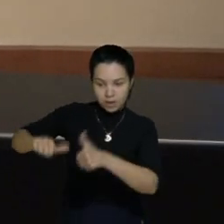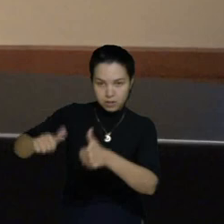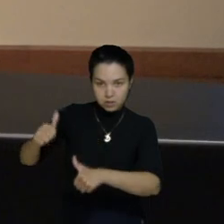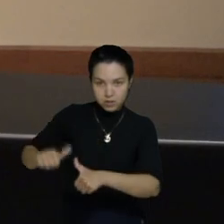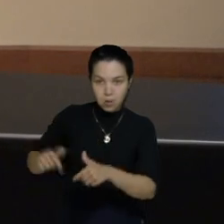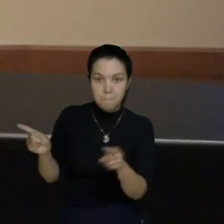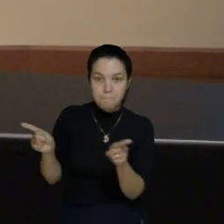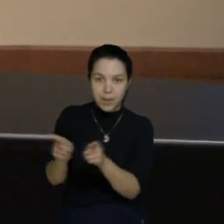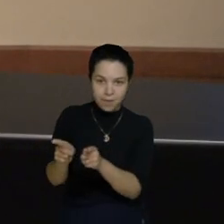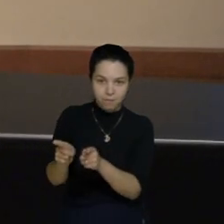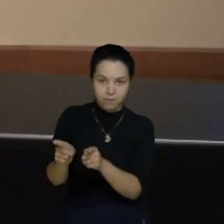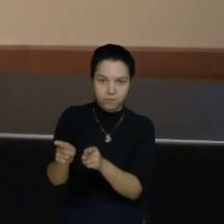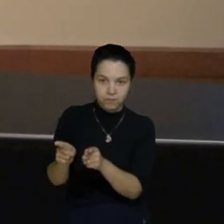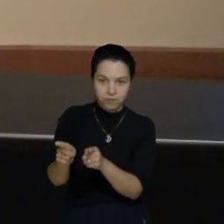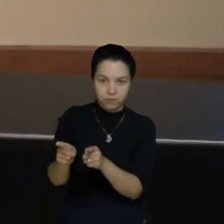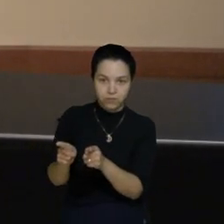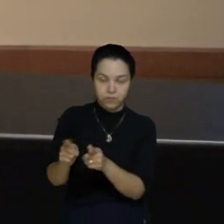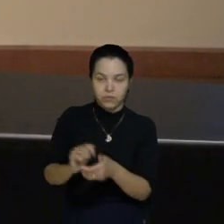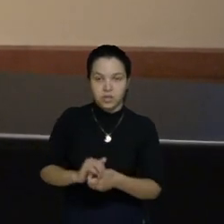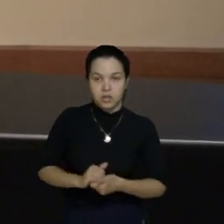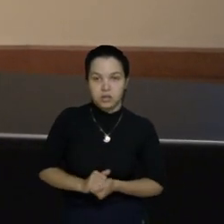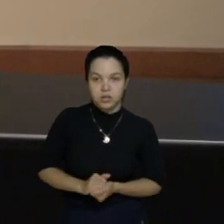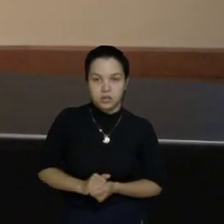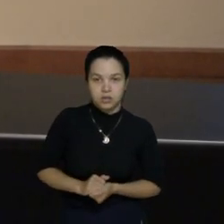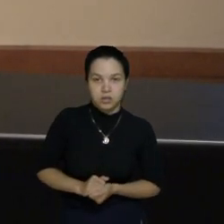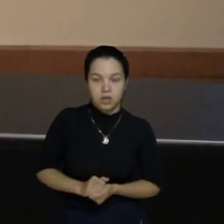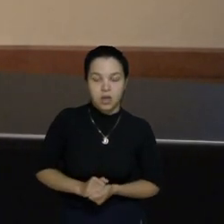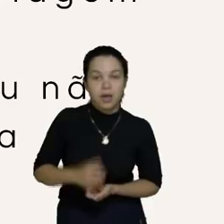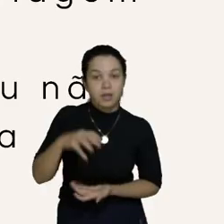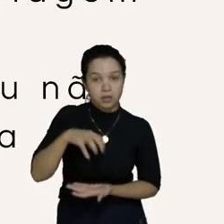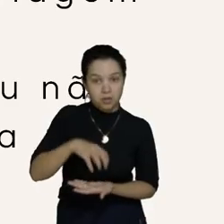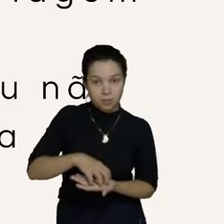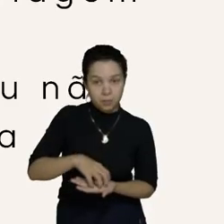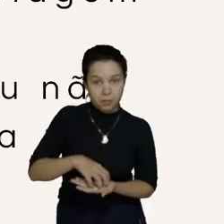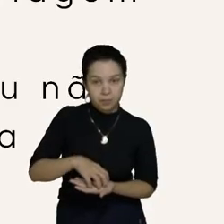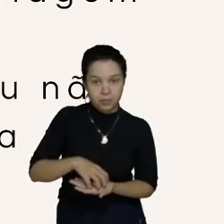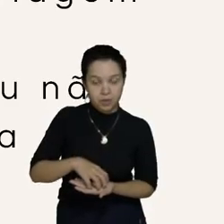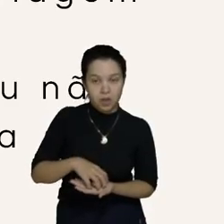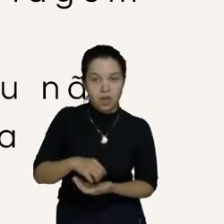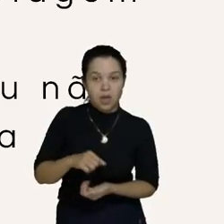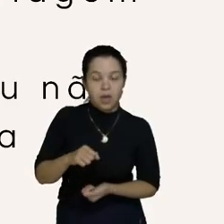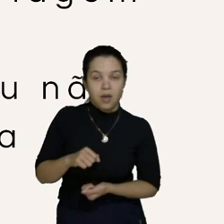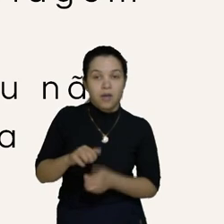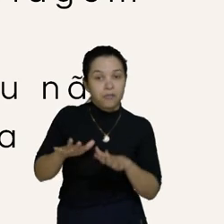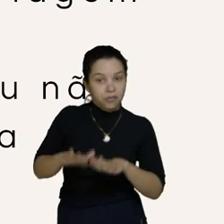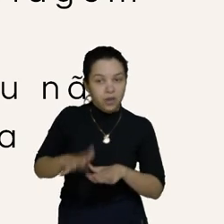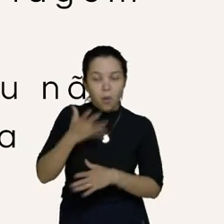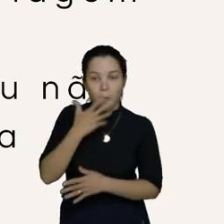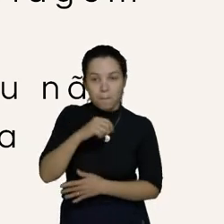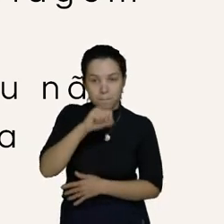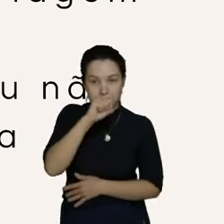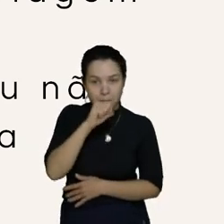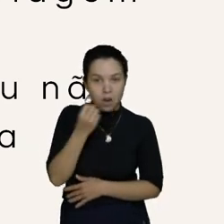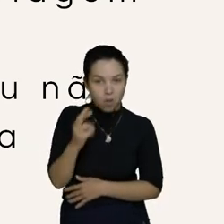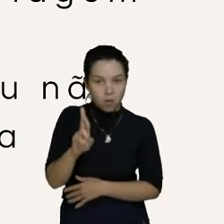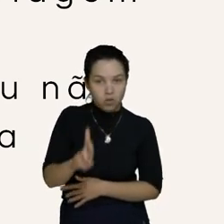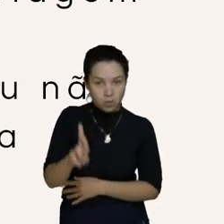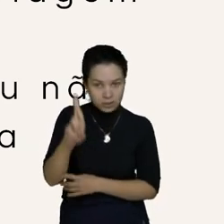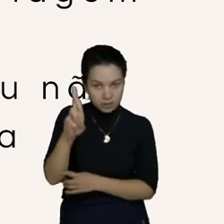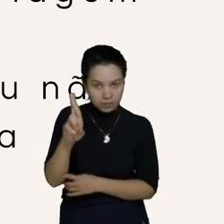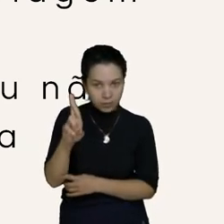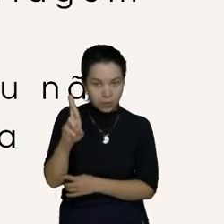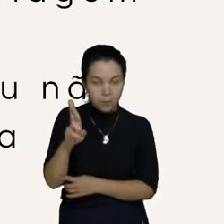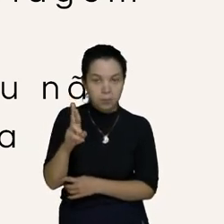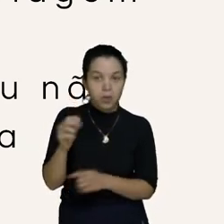atendimento no nosso espaço vai ficar o pai irresponsável com o médico ou